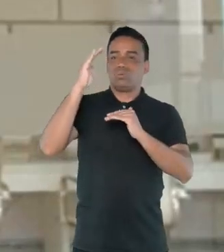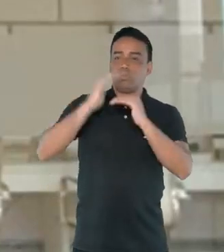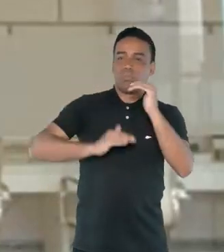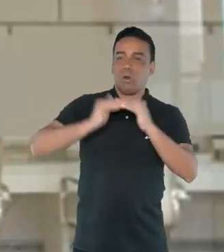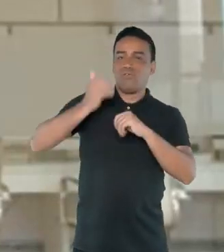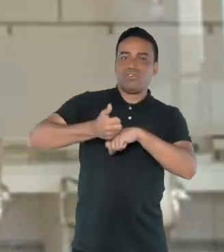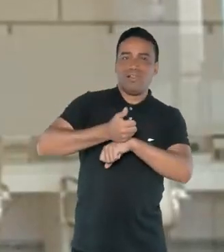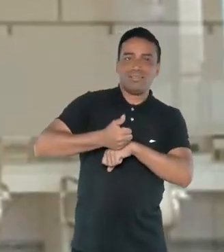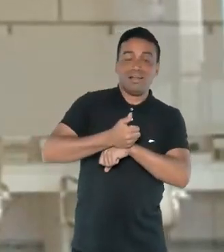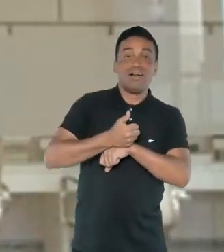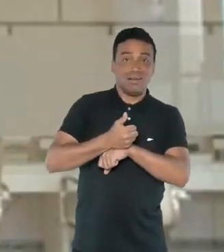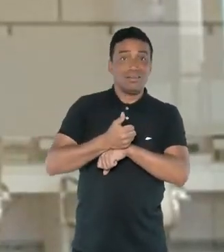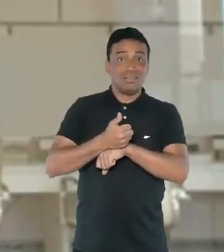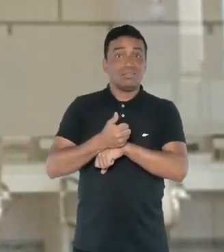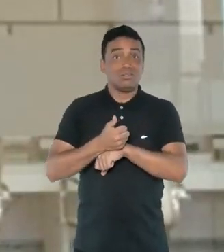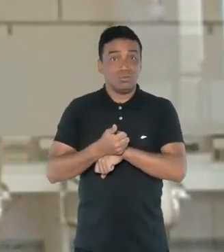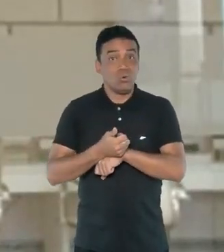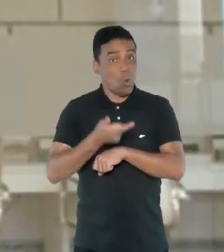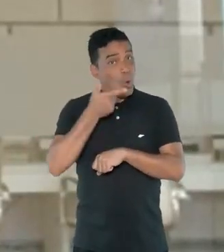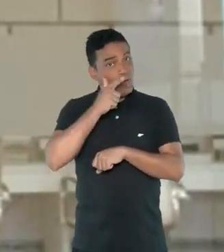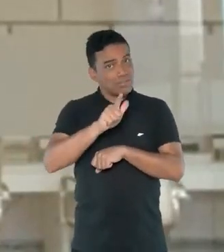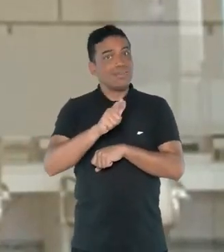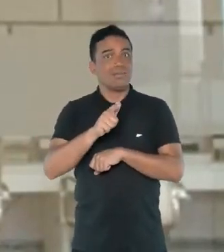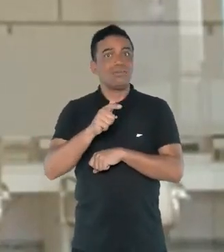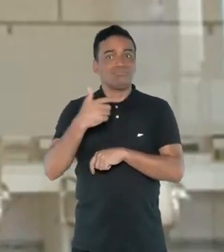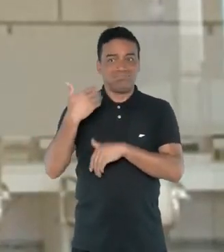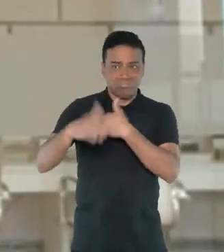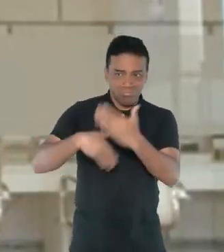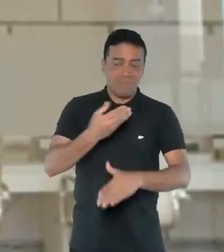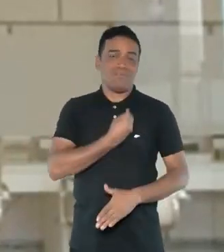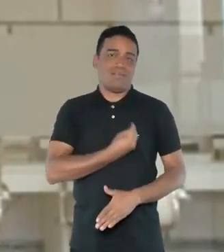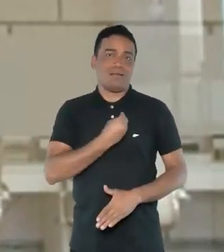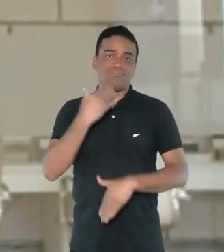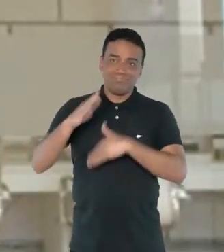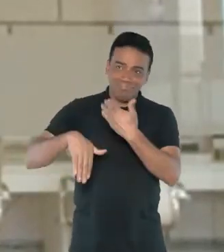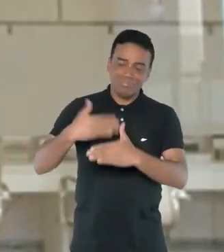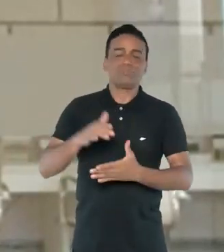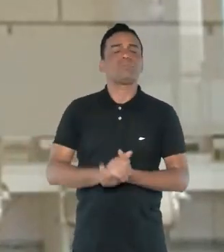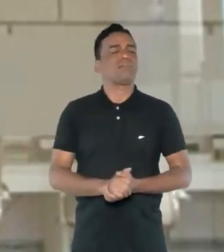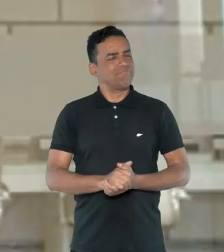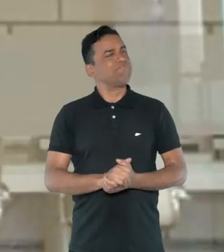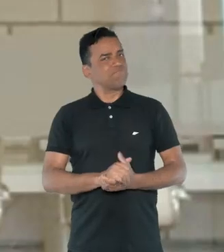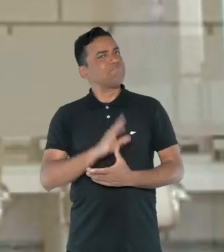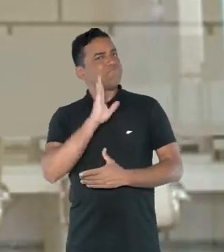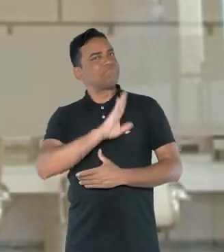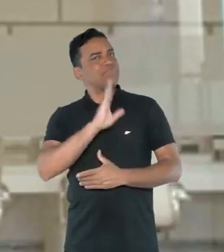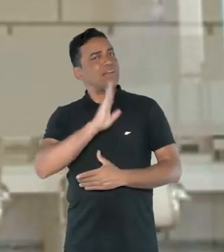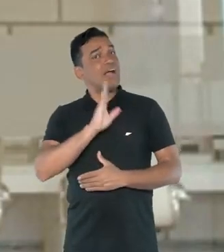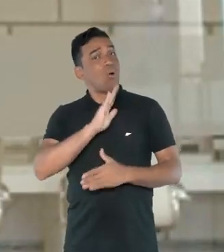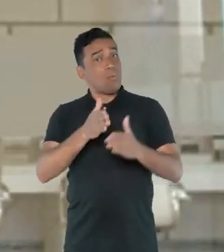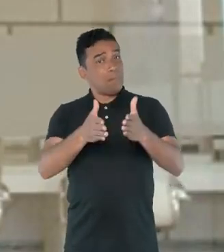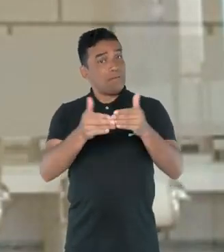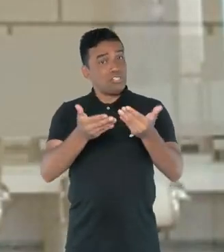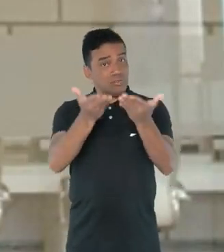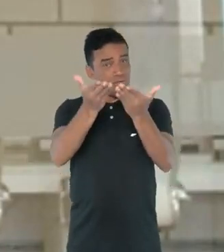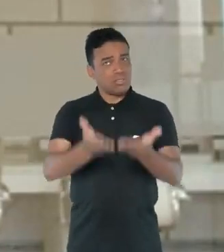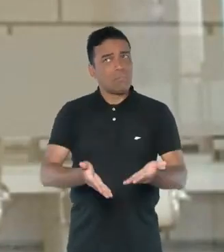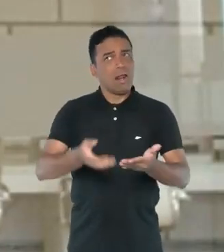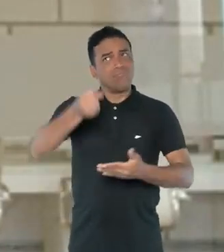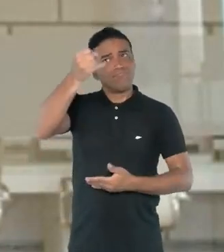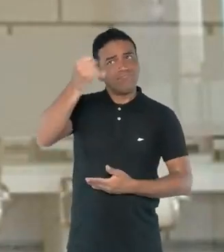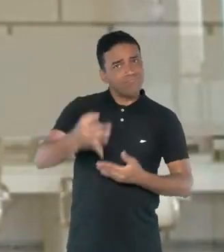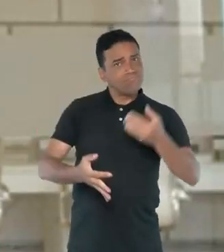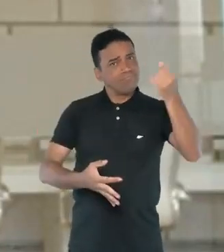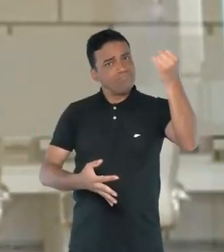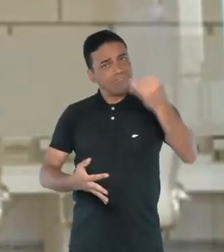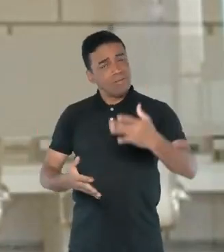enfim, tentando ganhar a vida, digamos assim. Ah, legal. Eu quero te pedir, assim, fala pra gente um pouco